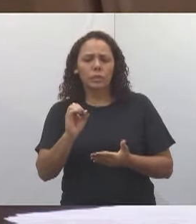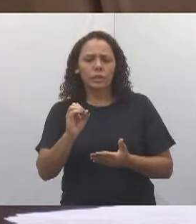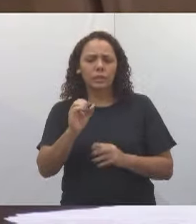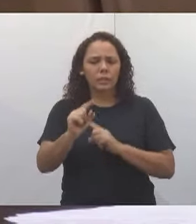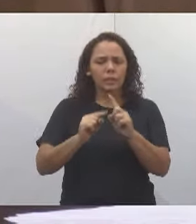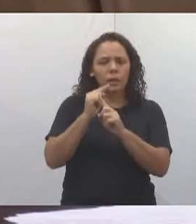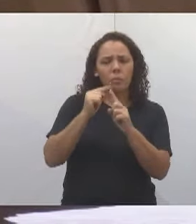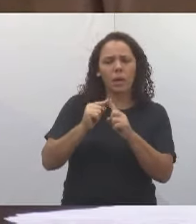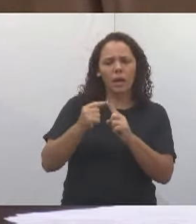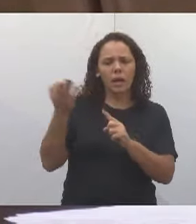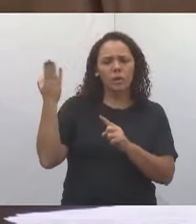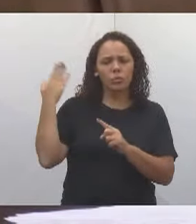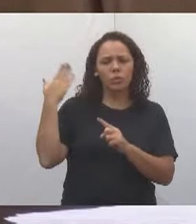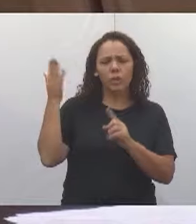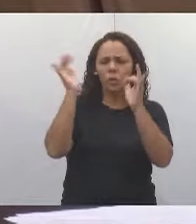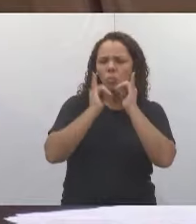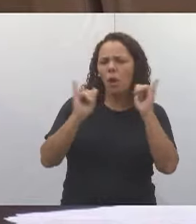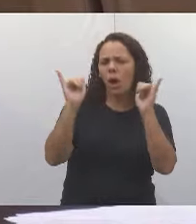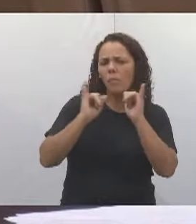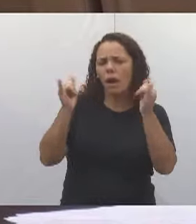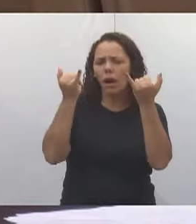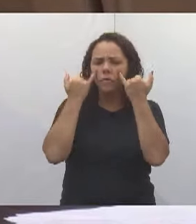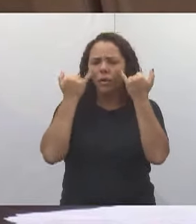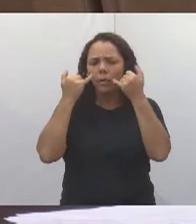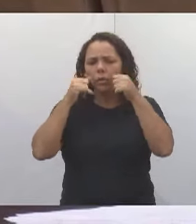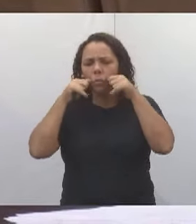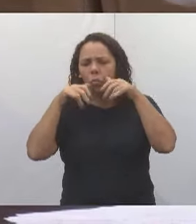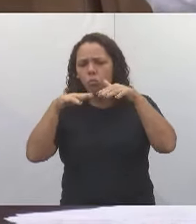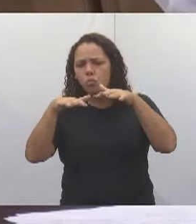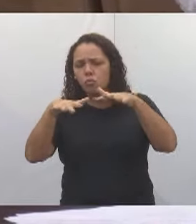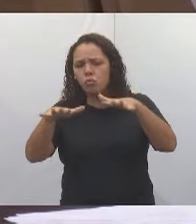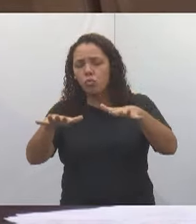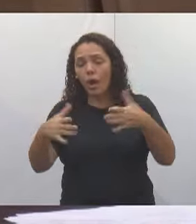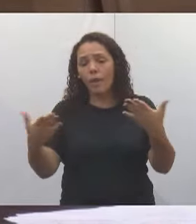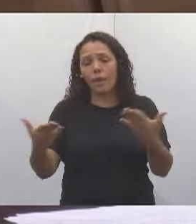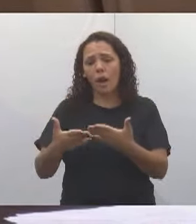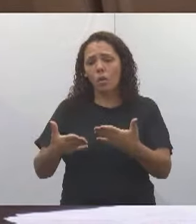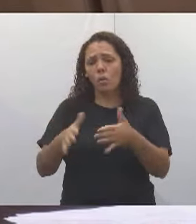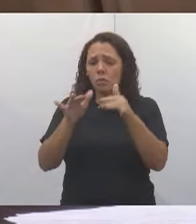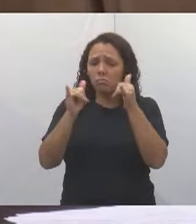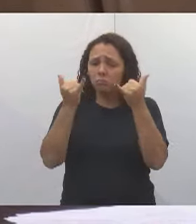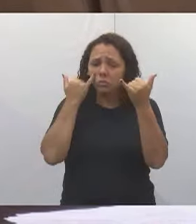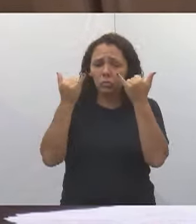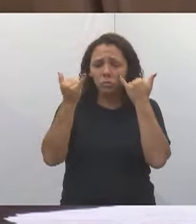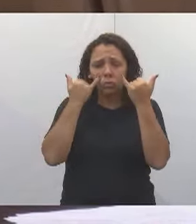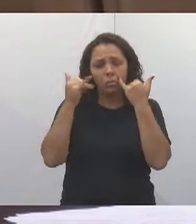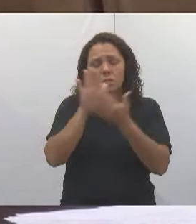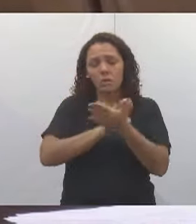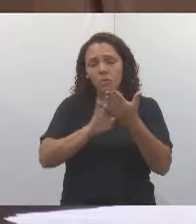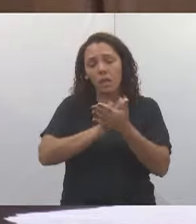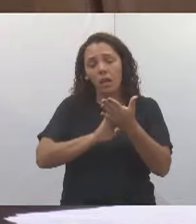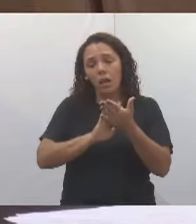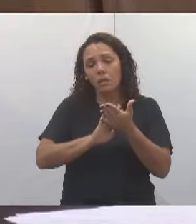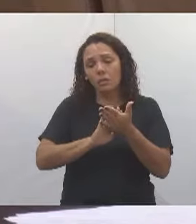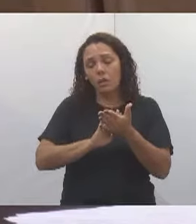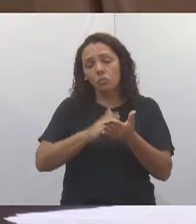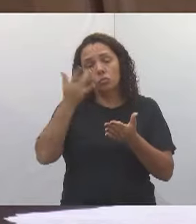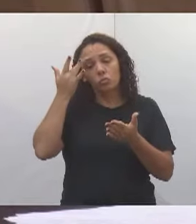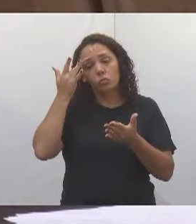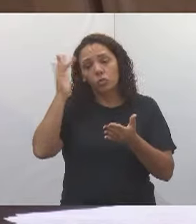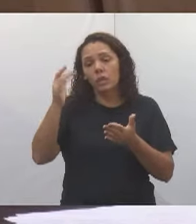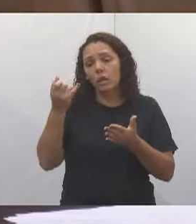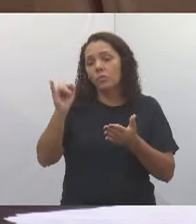gente não consegue ter mais informações, então a gente não consegue saber se está tendo ou não. Então, para você que está em casa, está tendo, só não está tendo a